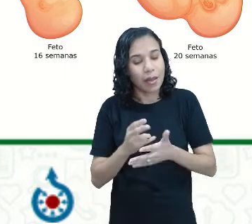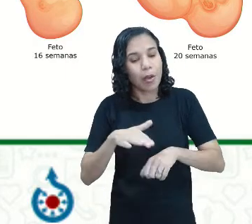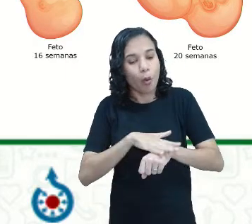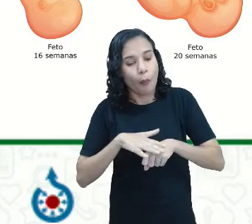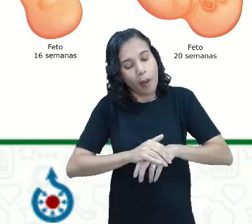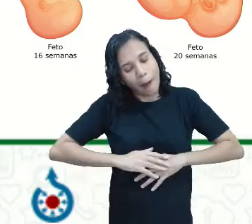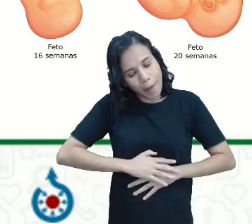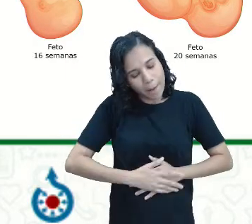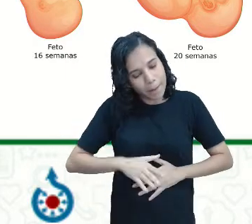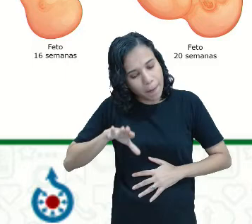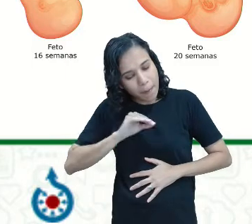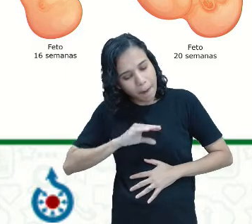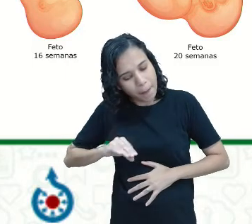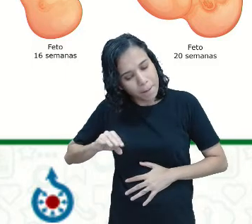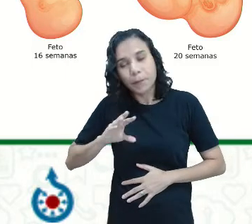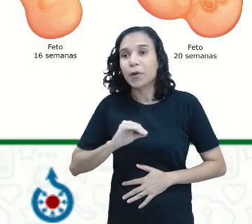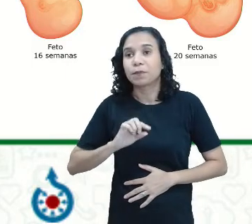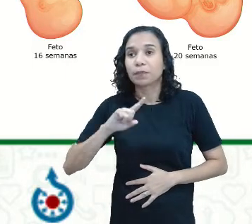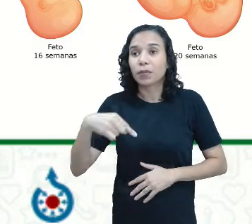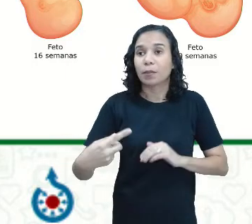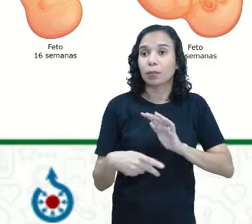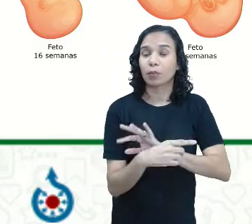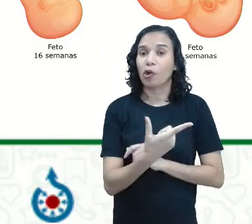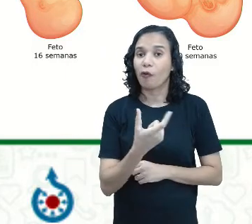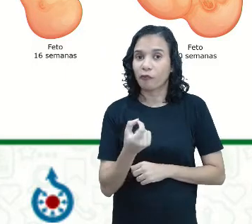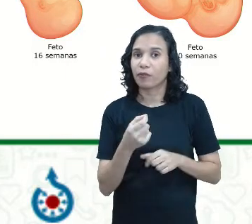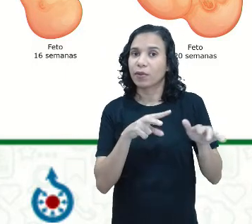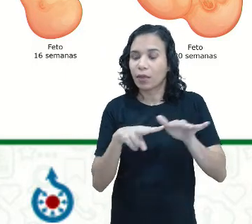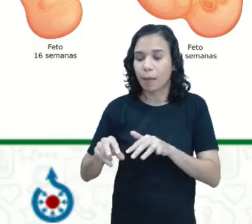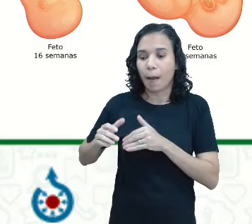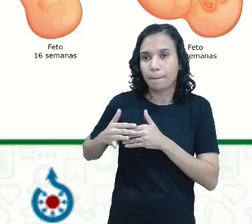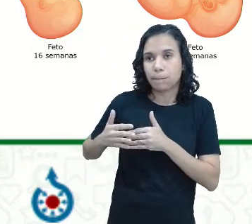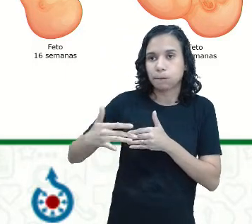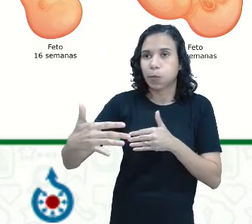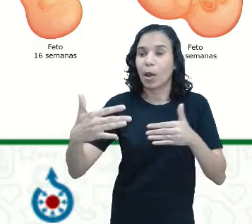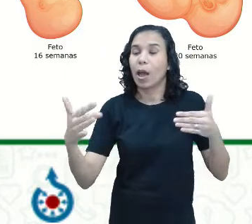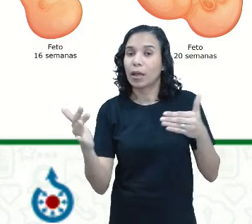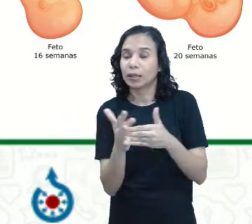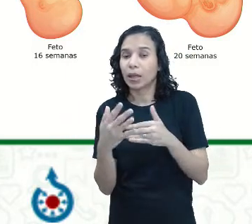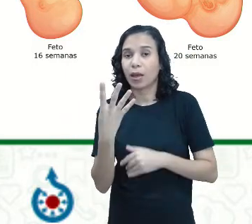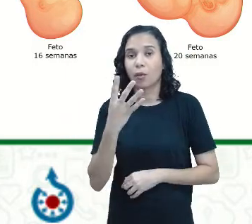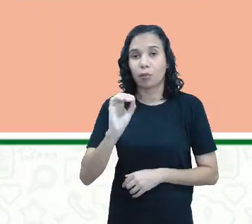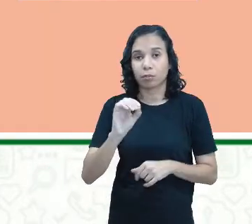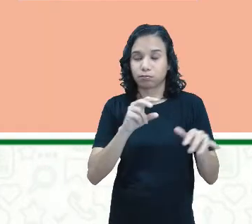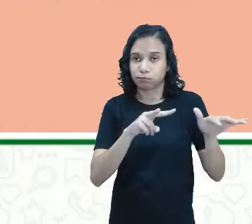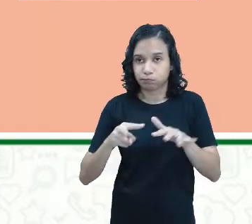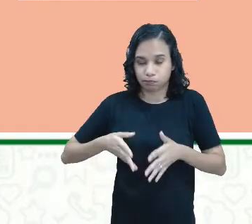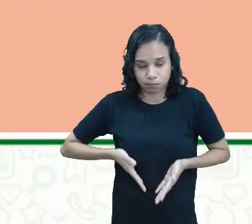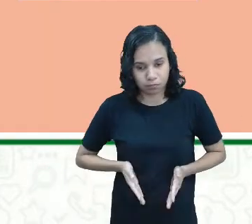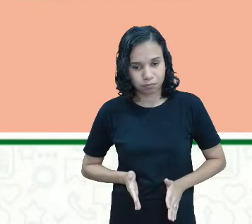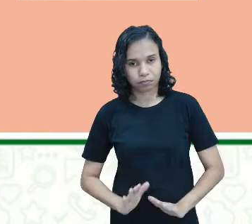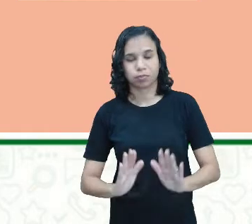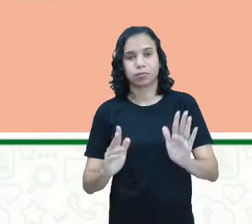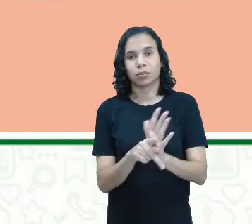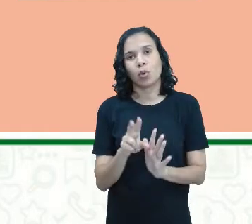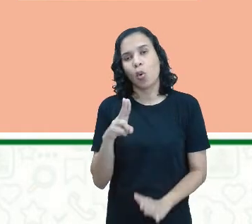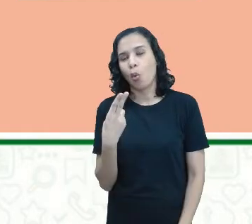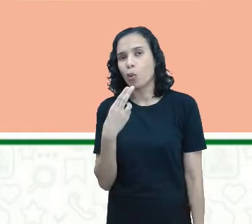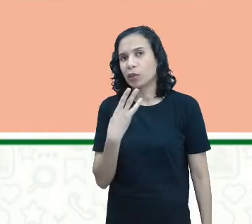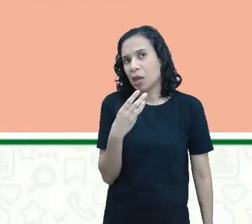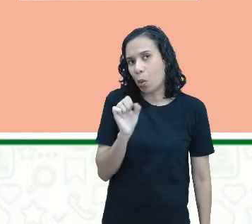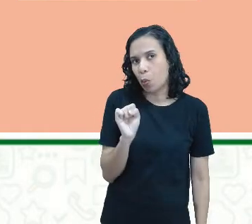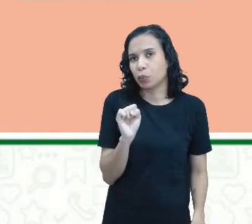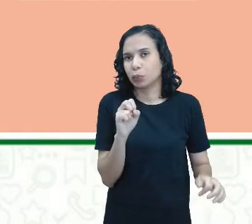bebê. E depois um feto de 20 semanas e assim por diante, até chegar a 40 semanas e nascer, ou 38,